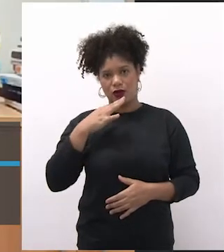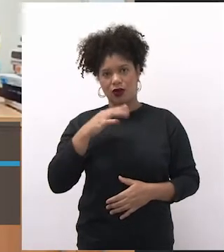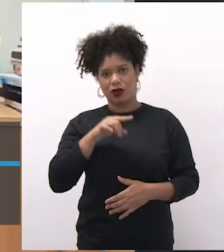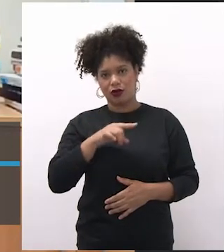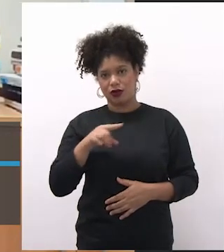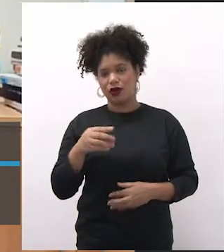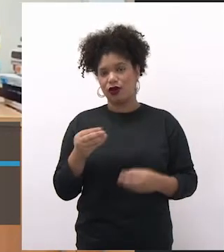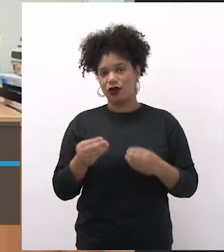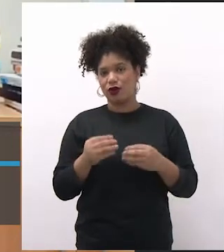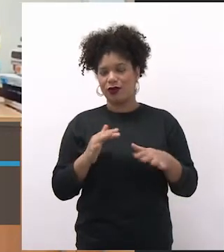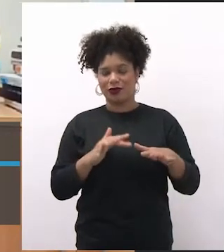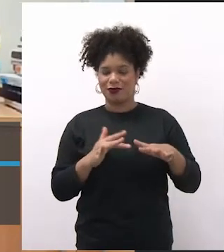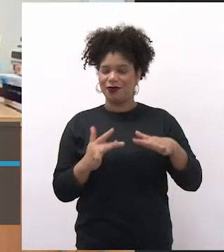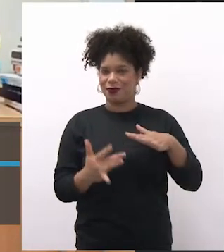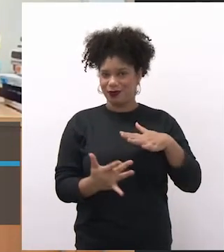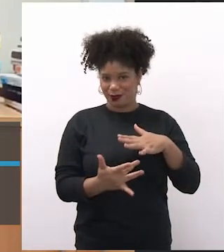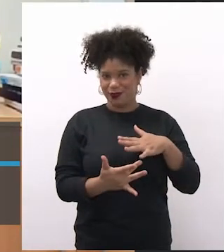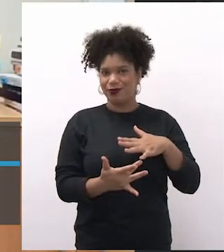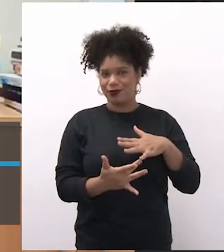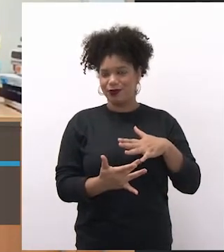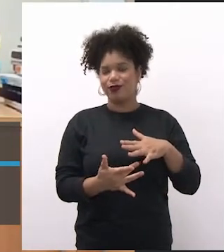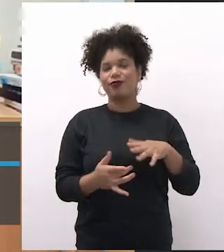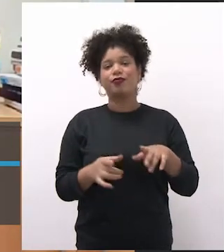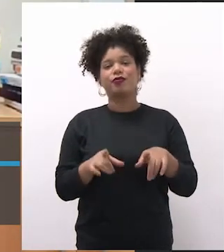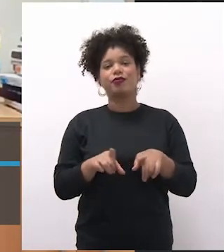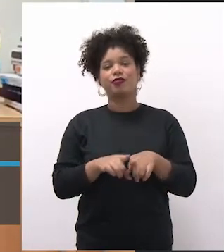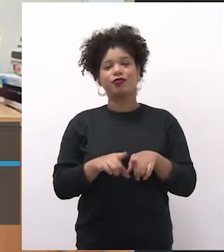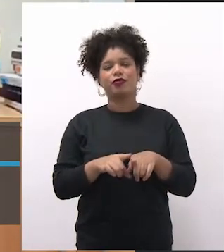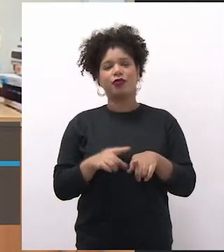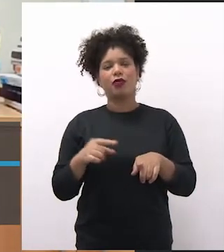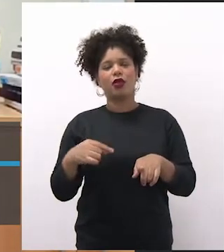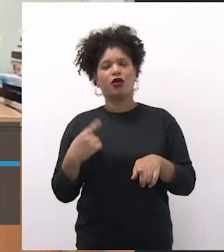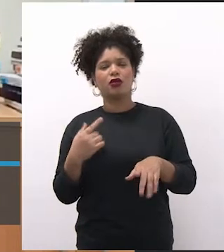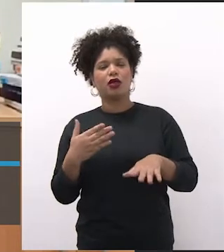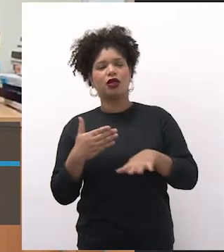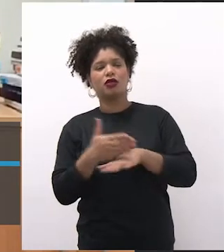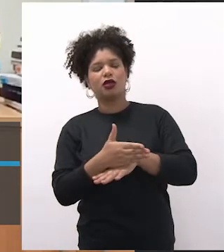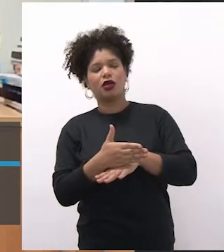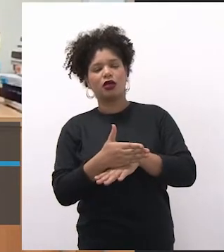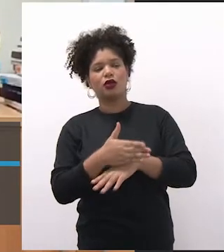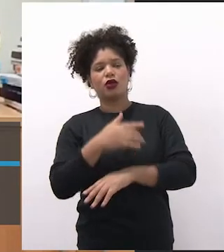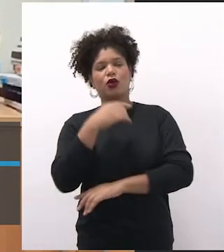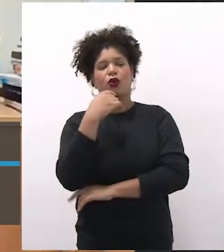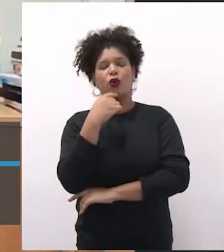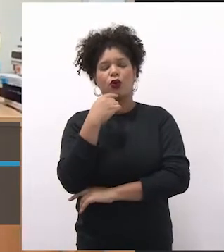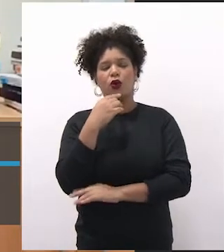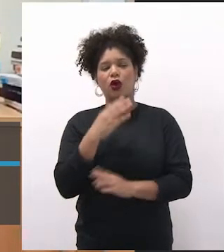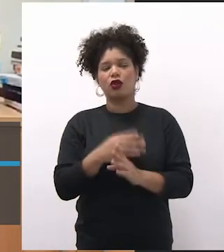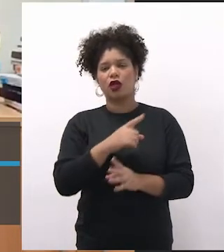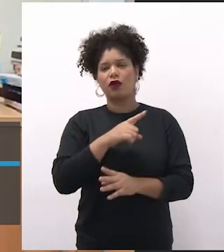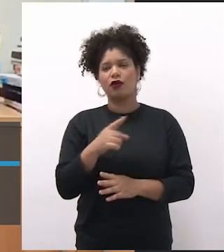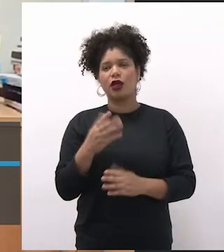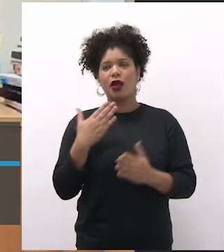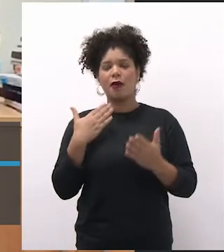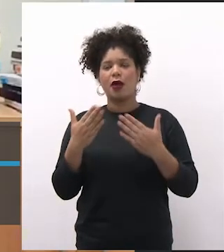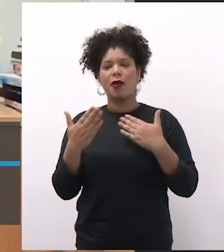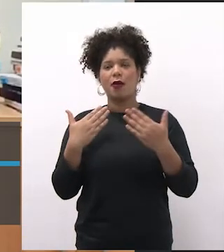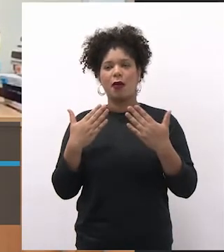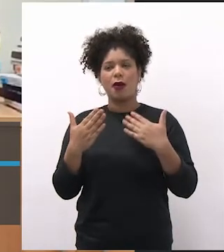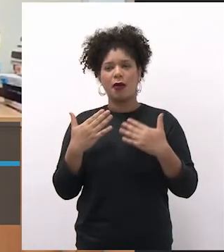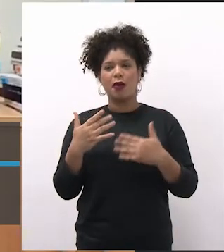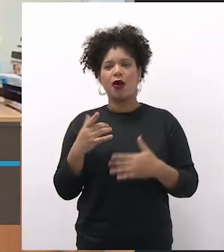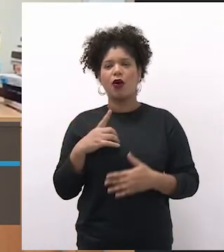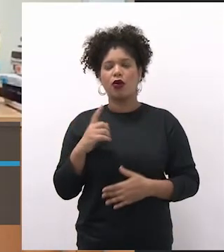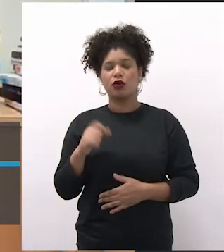pelas redes sociais, e pelas redes sociais nós descobrimos que vocês participaram de um bate-papo